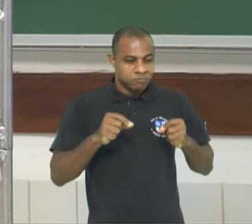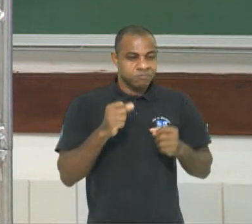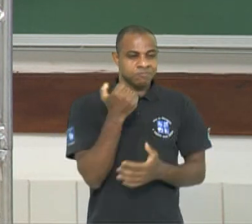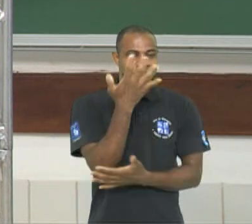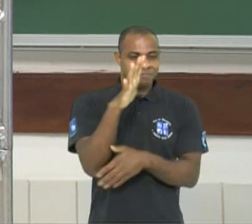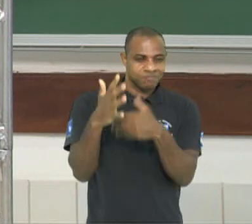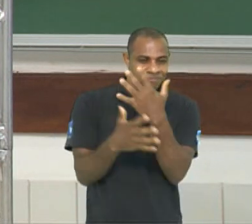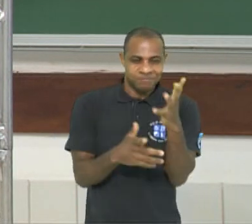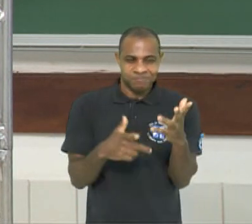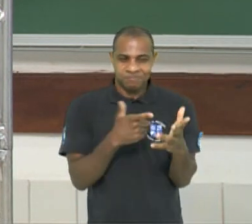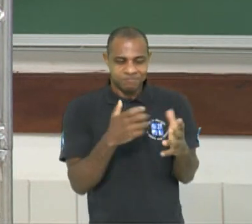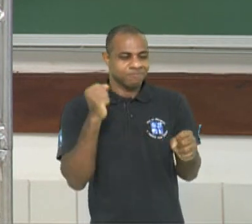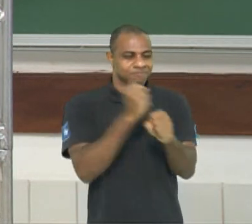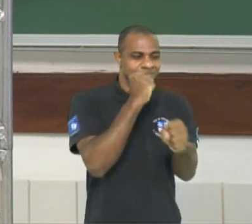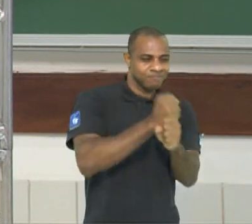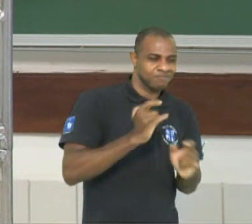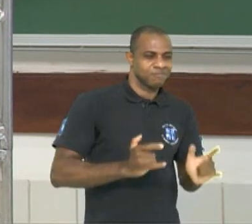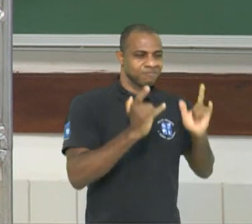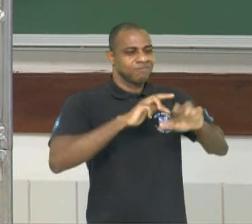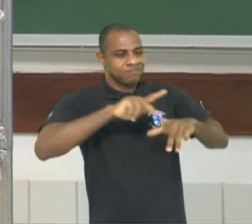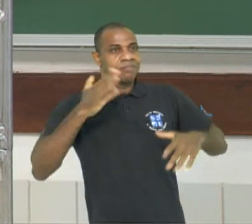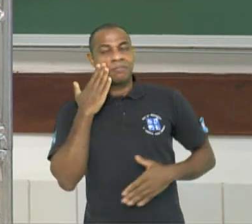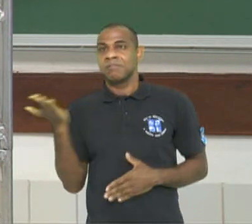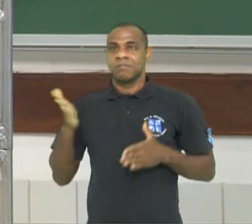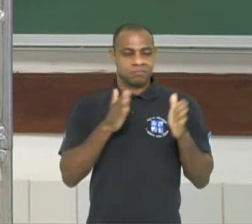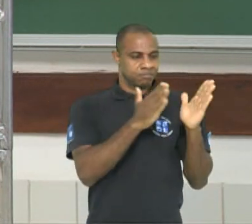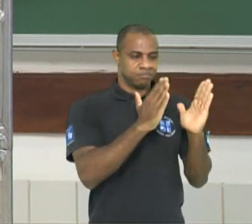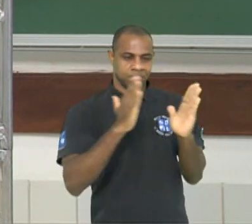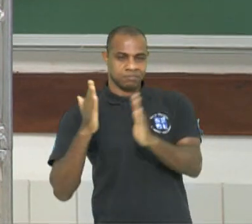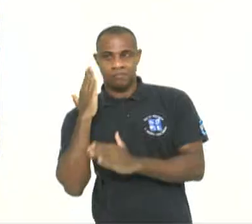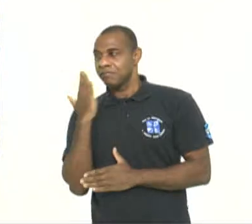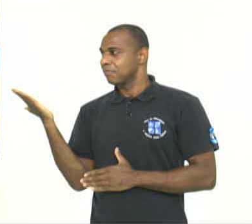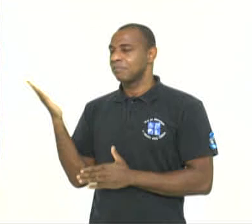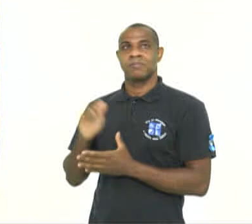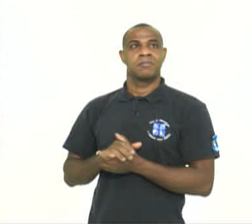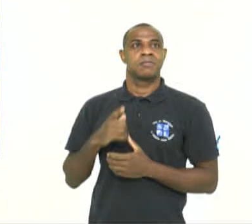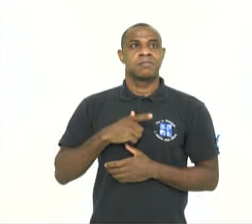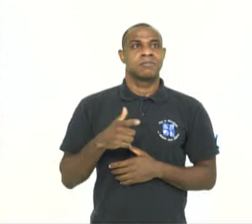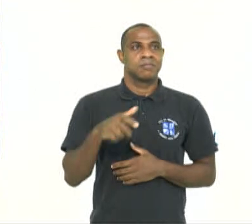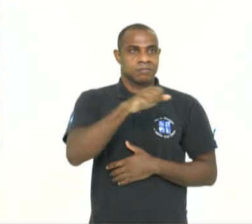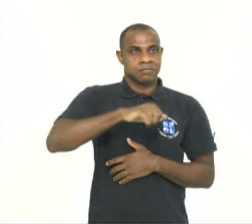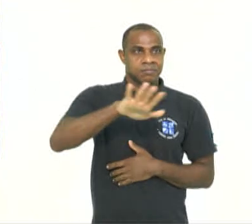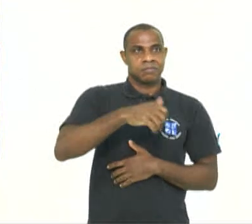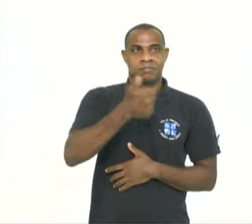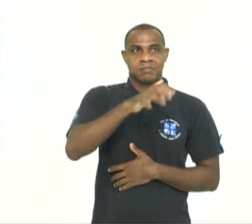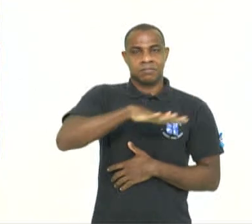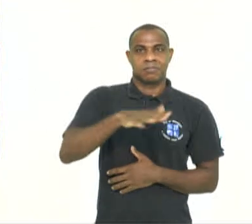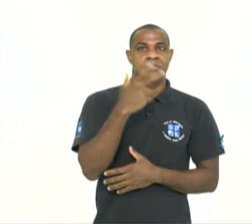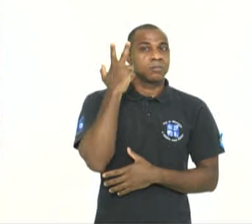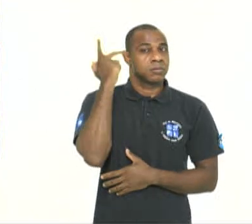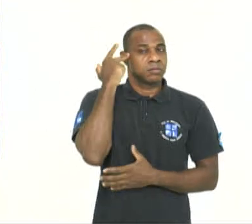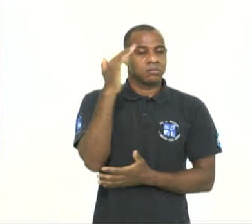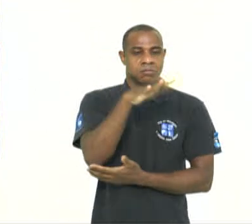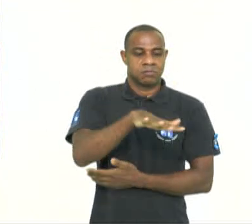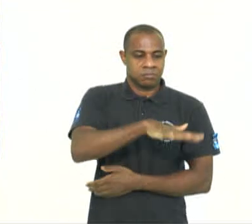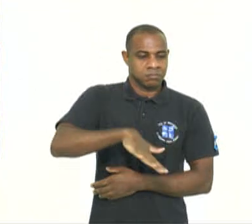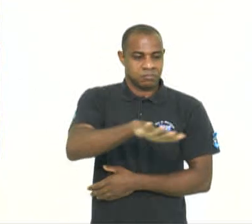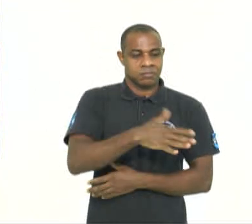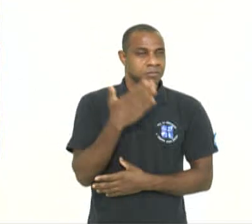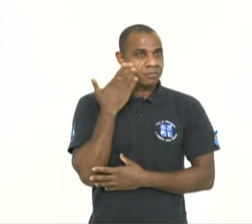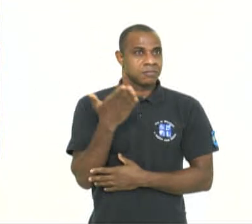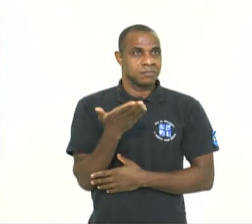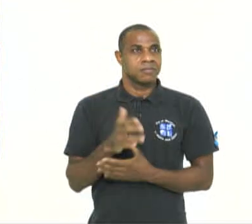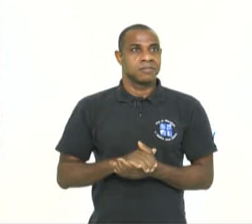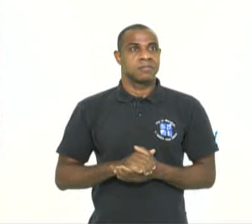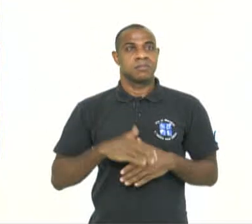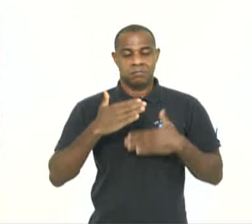longo do tempo. Veja essa sequência de imagem. Nós temos aqui um espaço natural, digamos assim, que ao longo